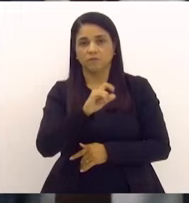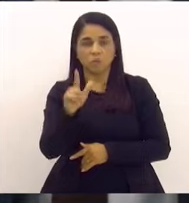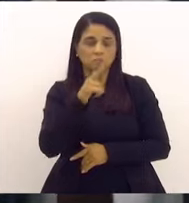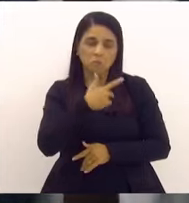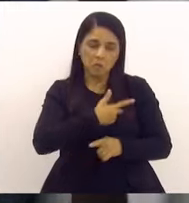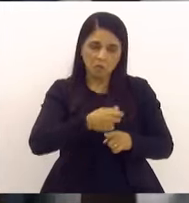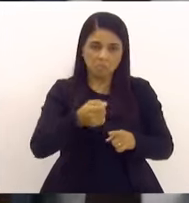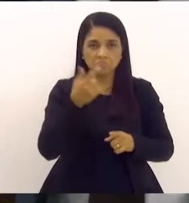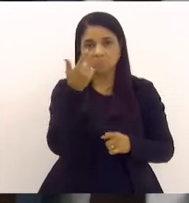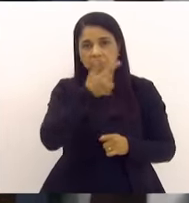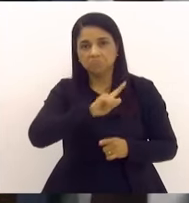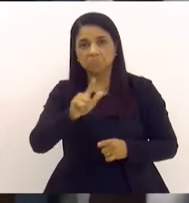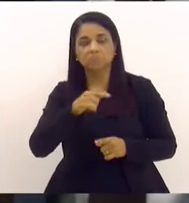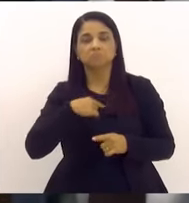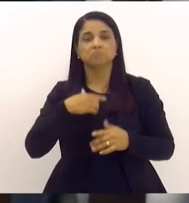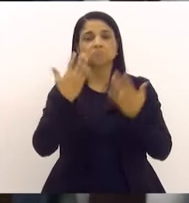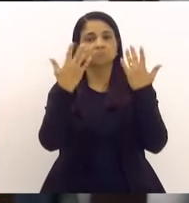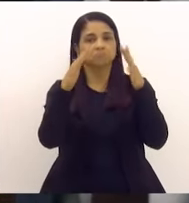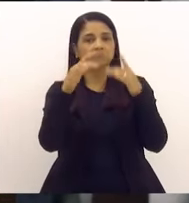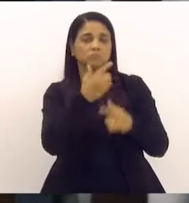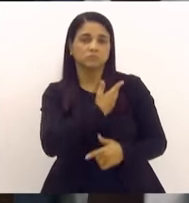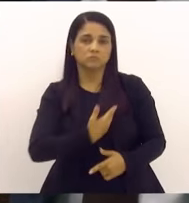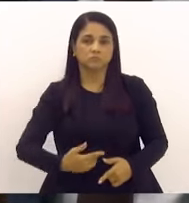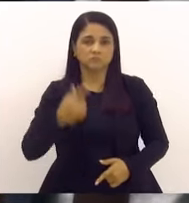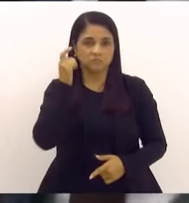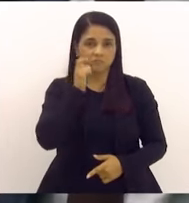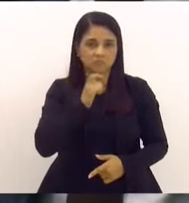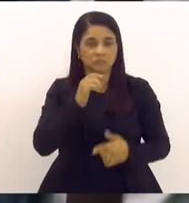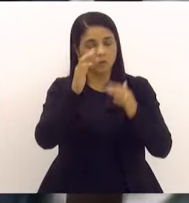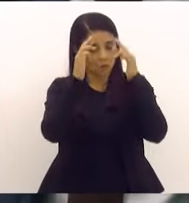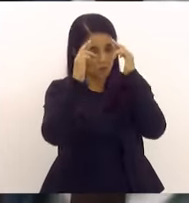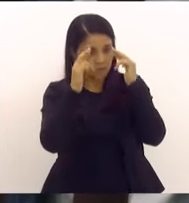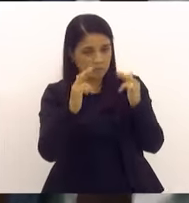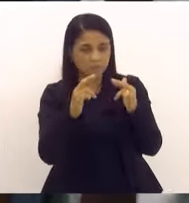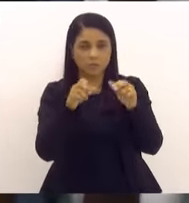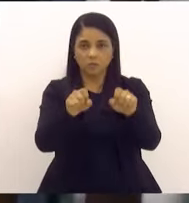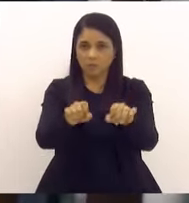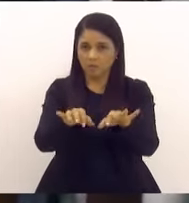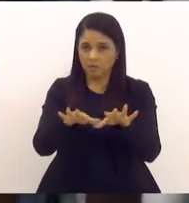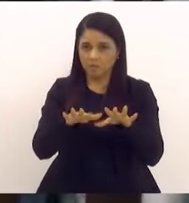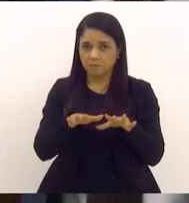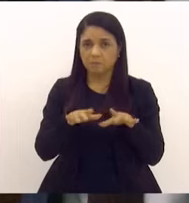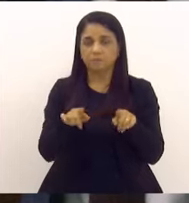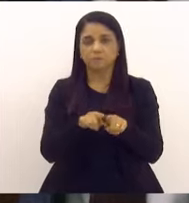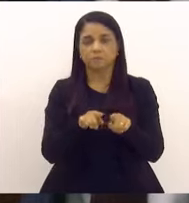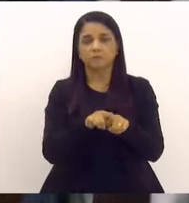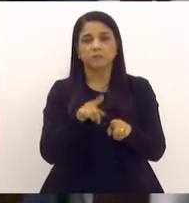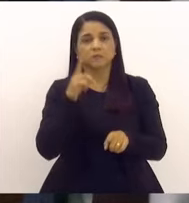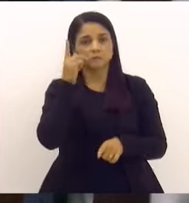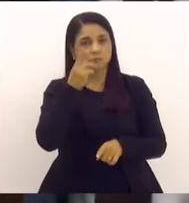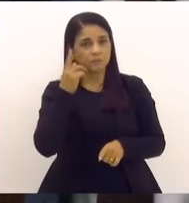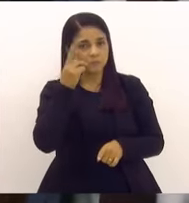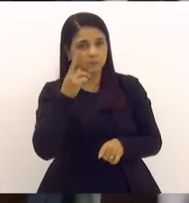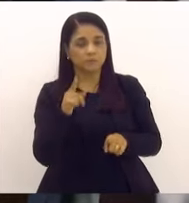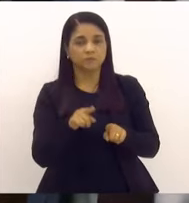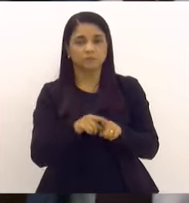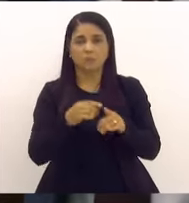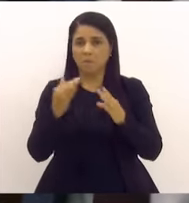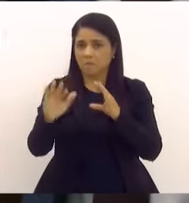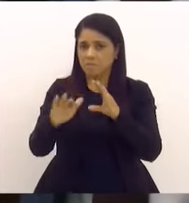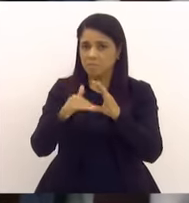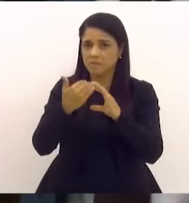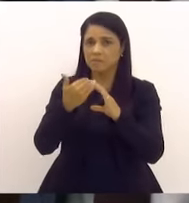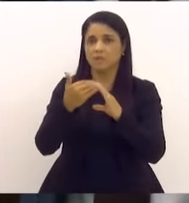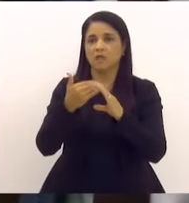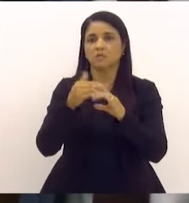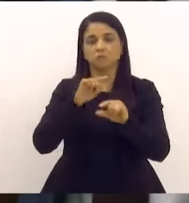Parabenizo o governador Cláudio Castro, em primeiro lugar, pelo respeito ao Parlamento, por mandar uma mensagem que não apenas visou